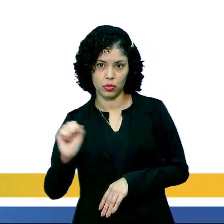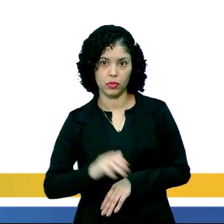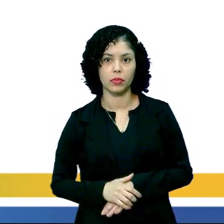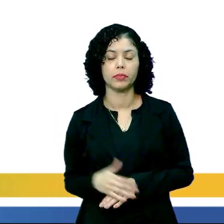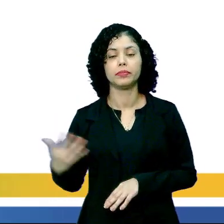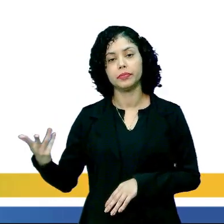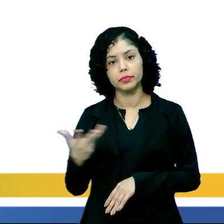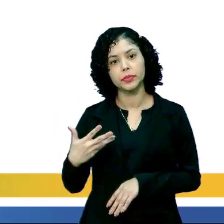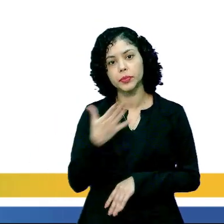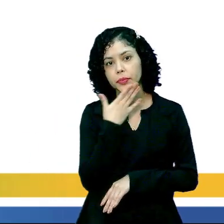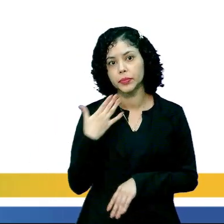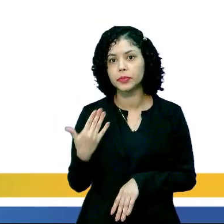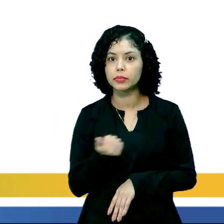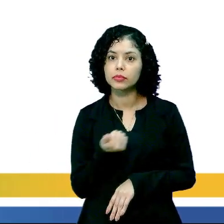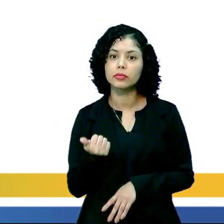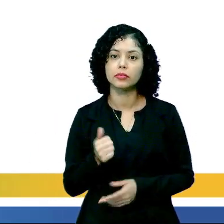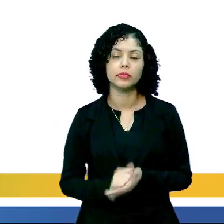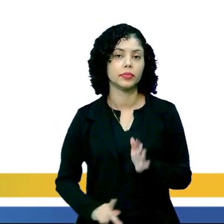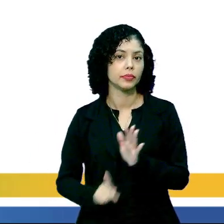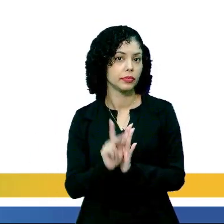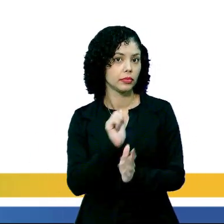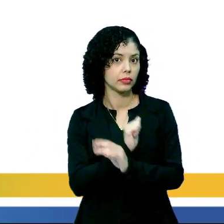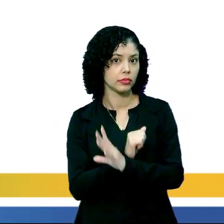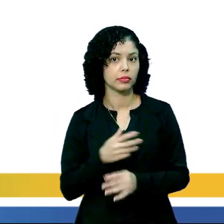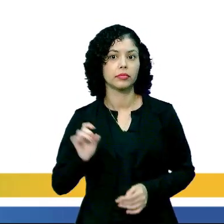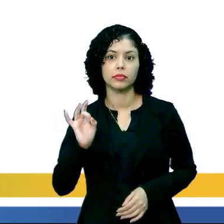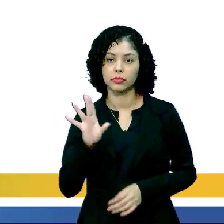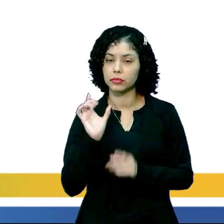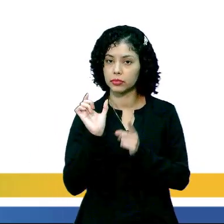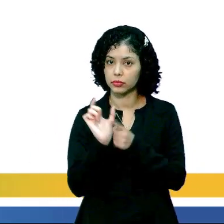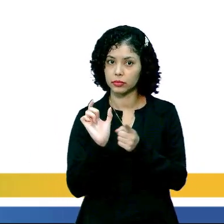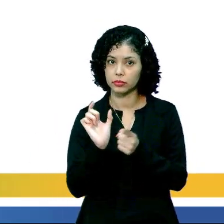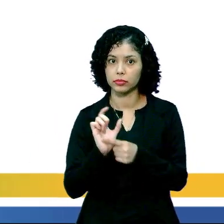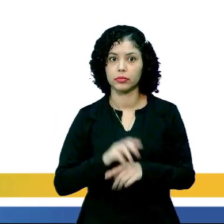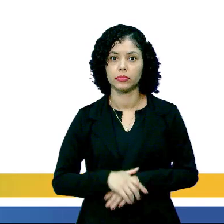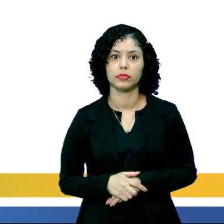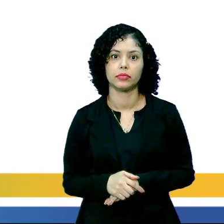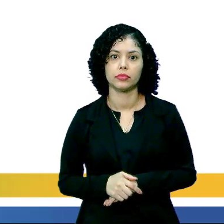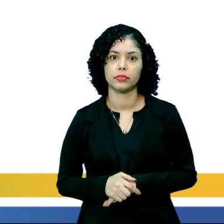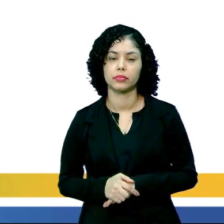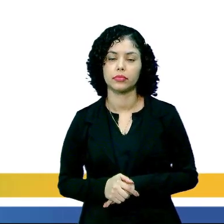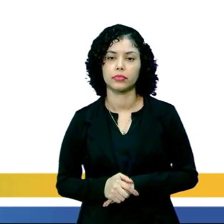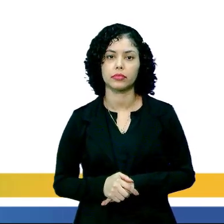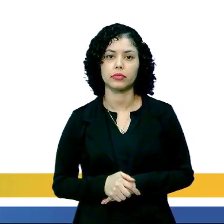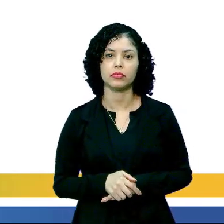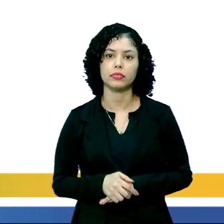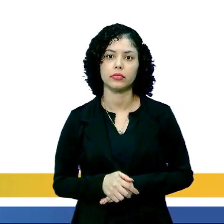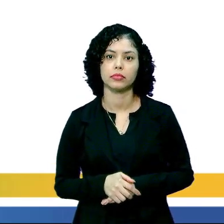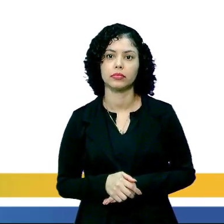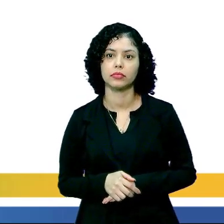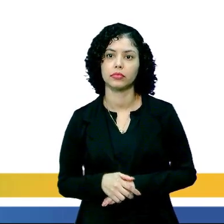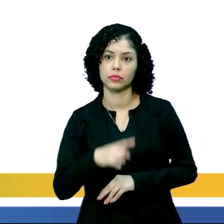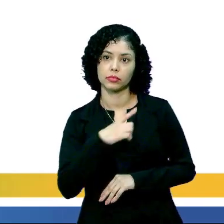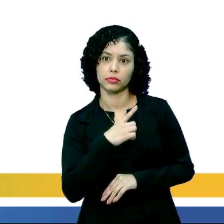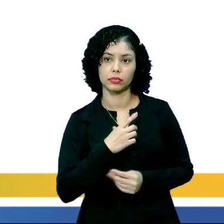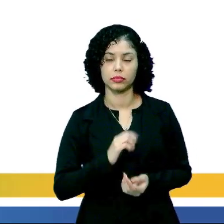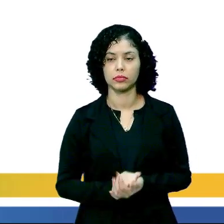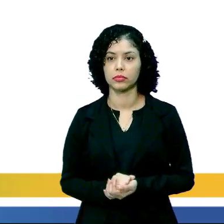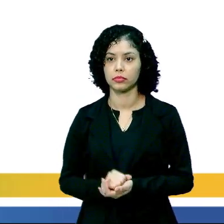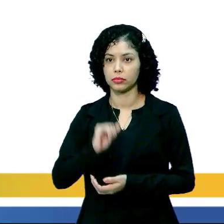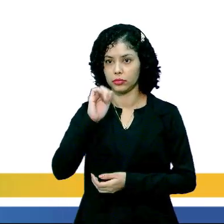gente é muito mais tranquilo do que o nome do ácido é só a palavra hidróxido mas o nome do elemento então Ó eu tenho